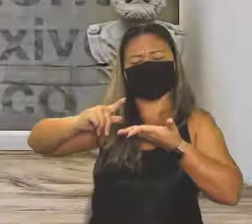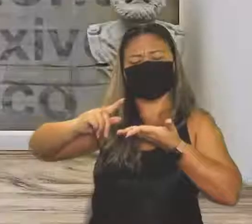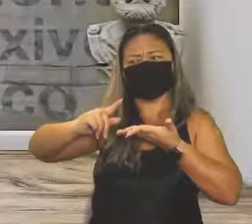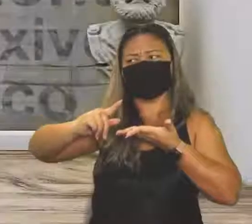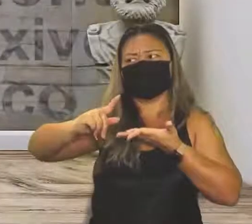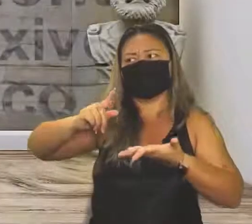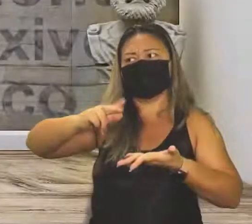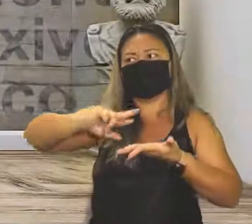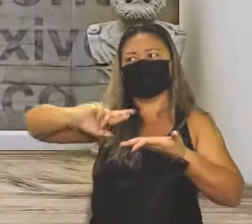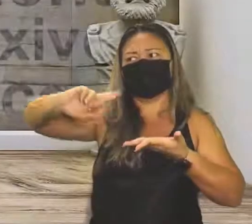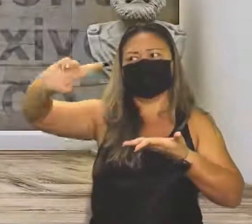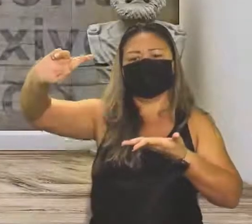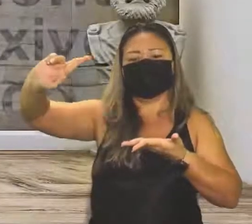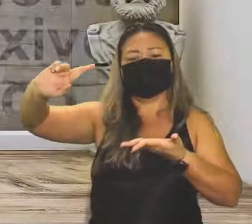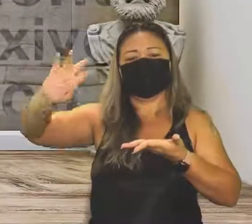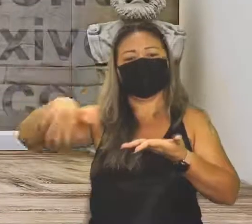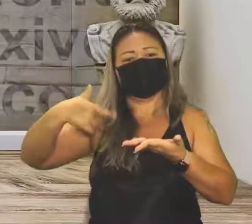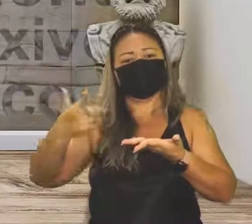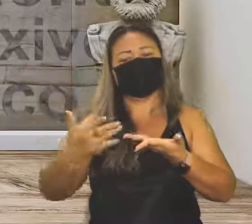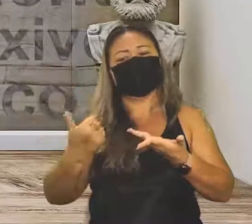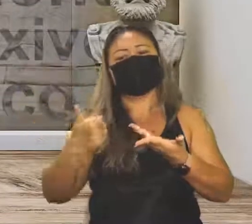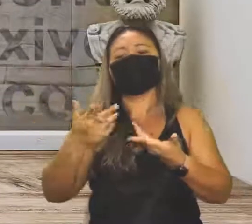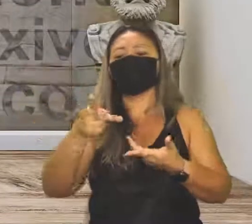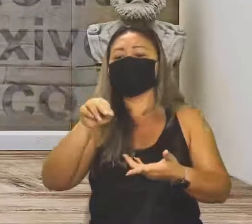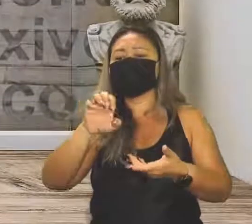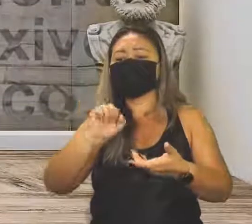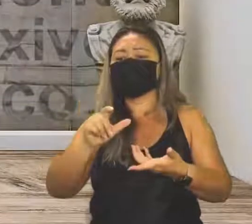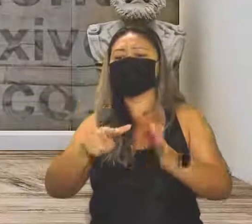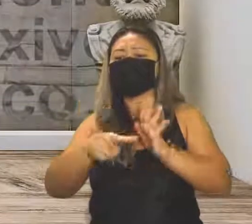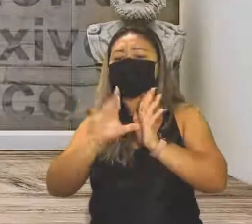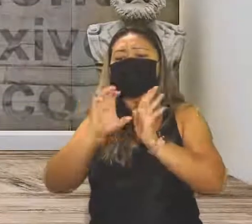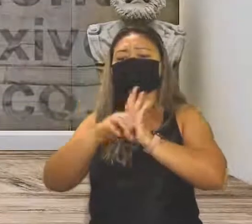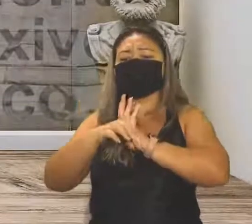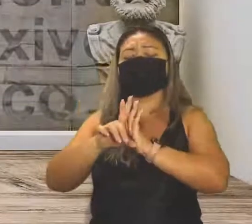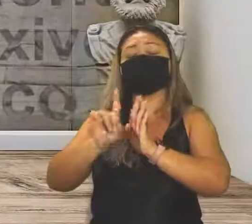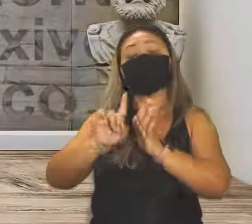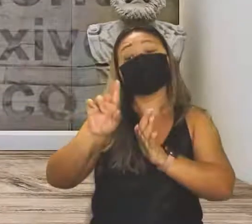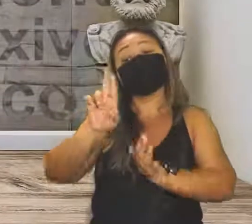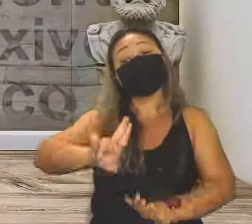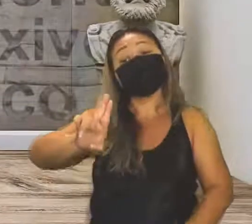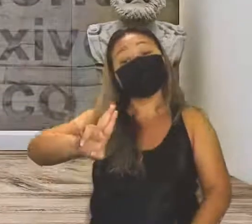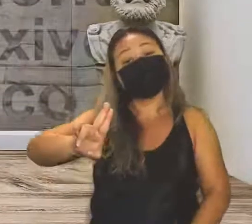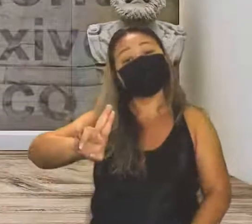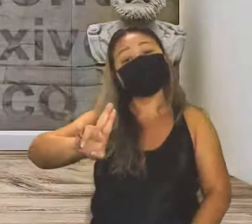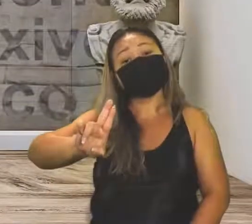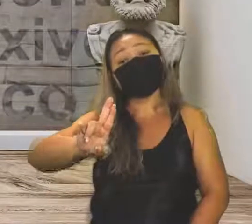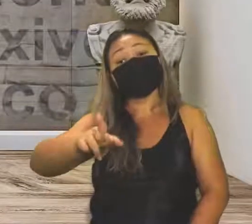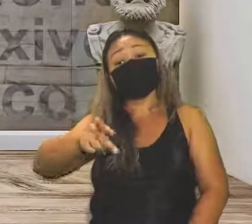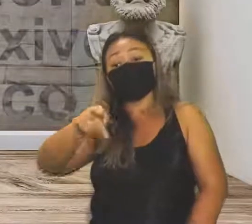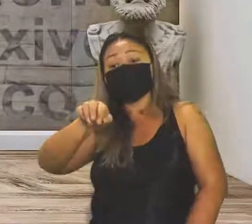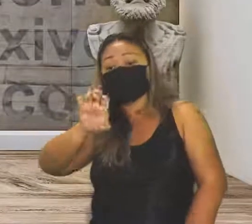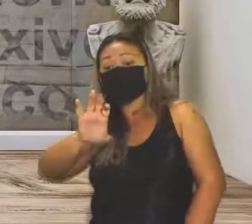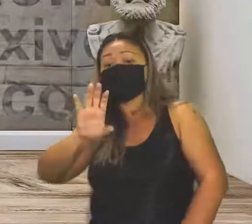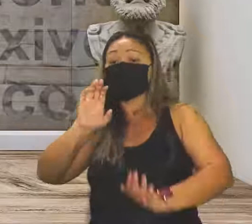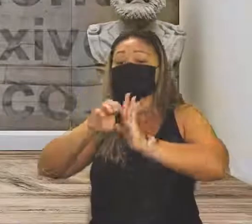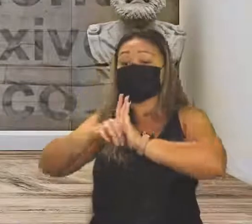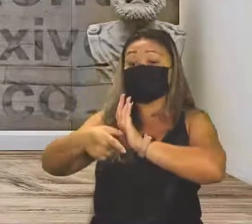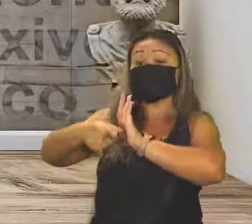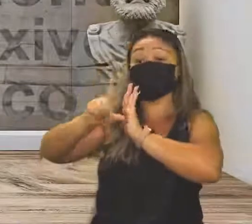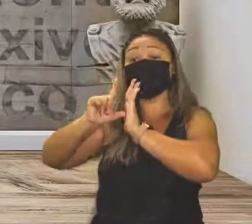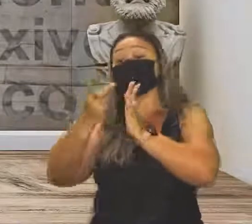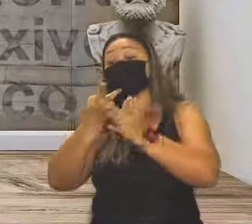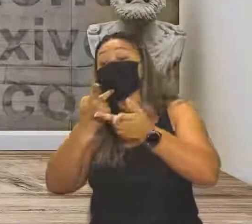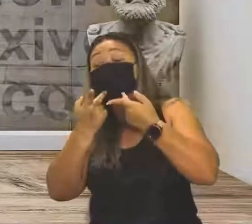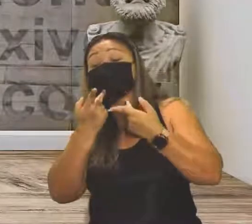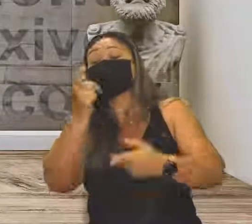É necessário, o preconceito é uma palavra boa. Eu devo usá-la, mas no sentido de eu ter um preconceito antes de eu falar